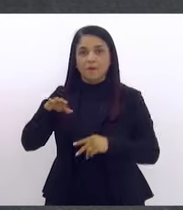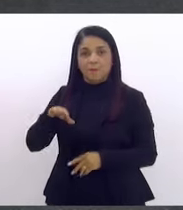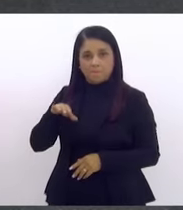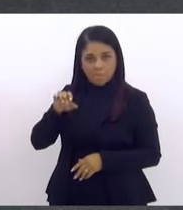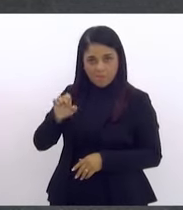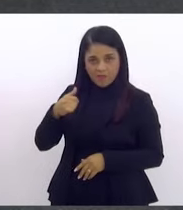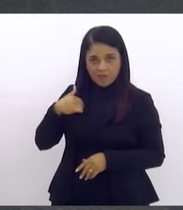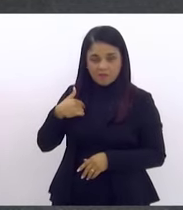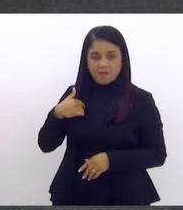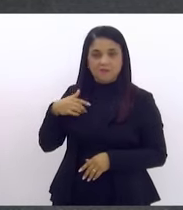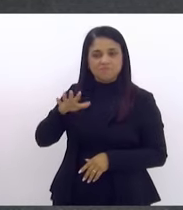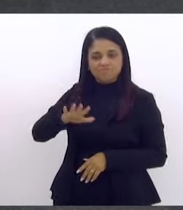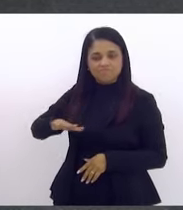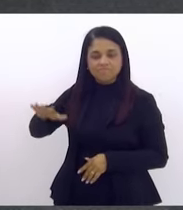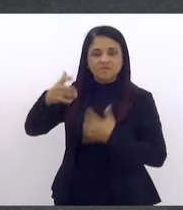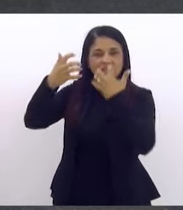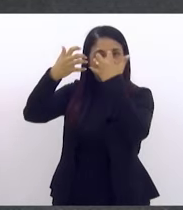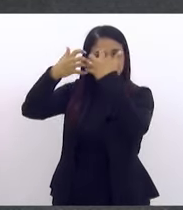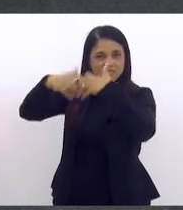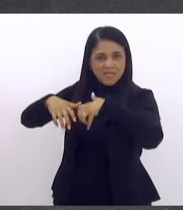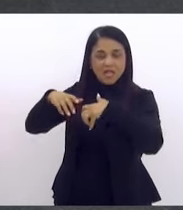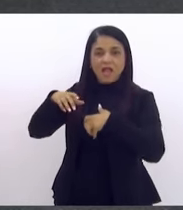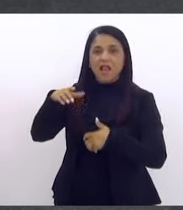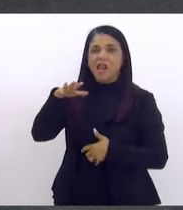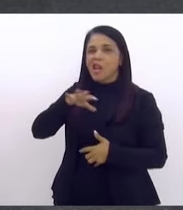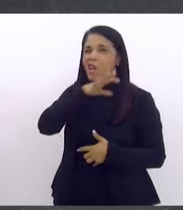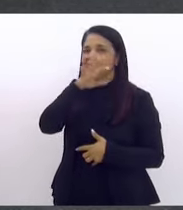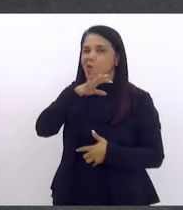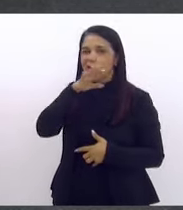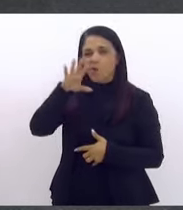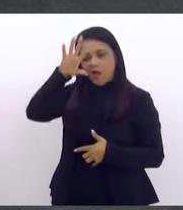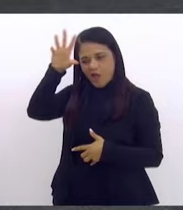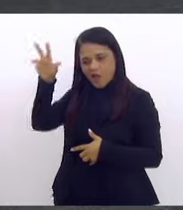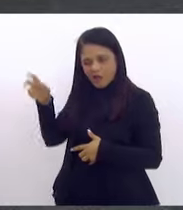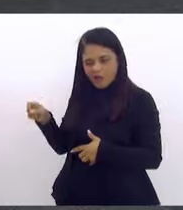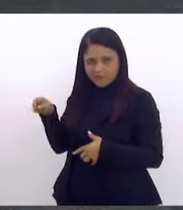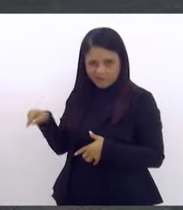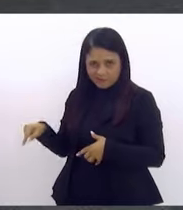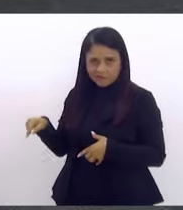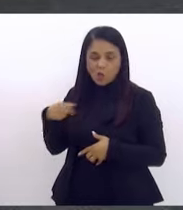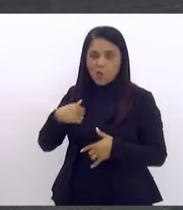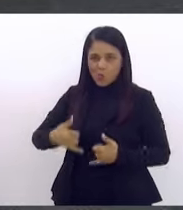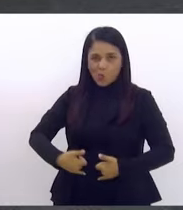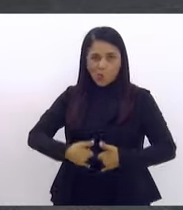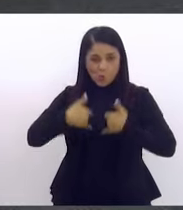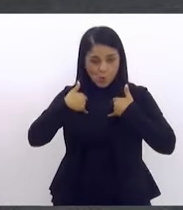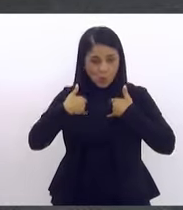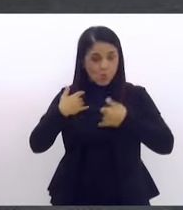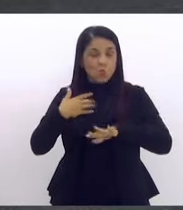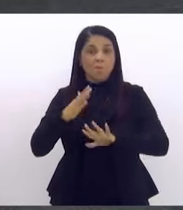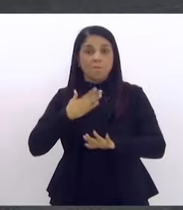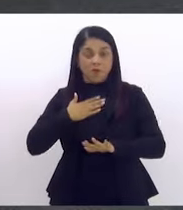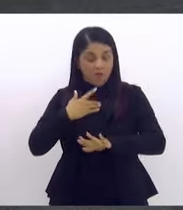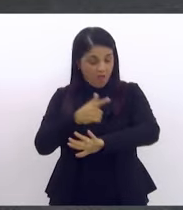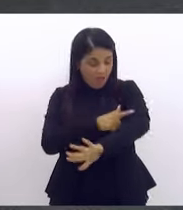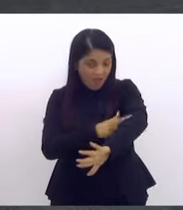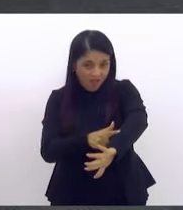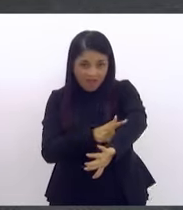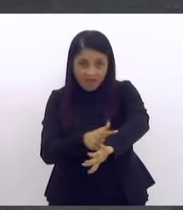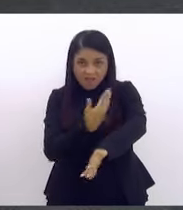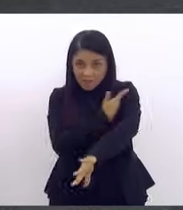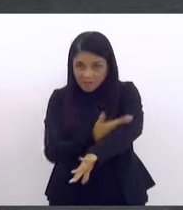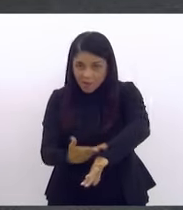a Serra Leoa, na África. Então, eu me orgulho, apesar da pele branca, que